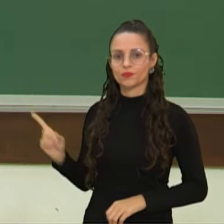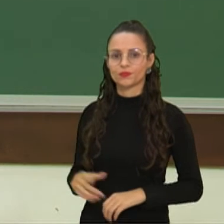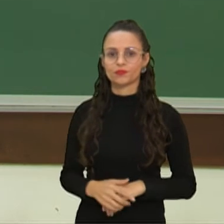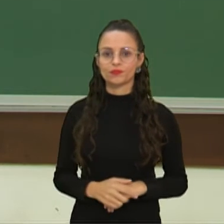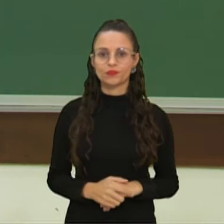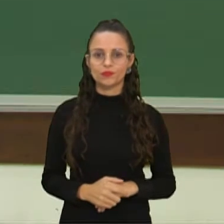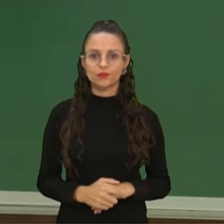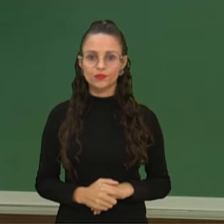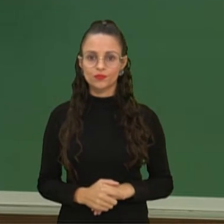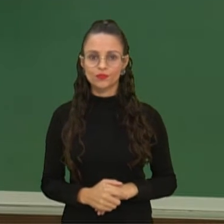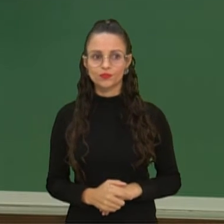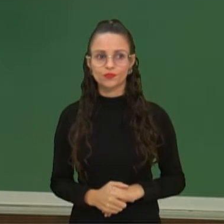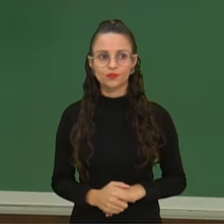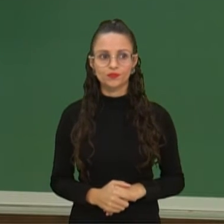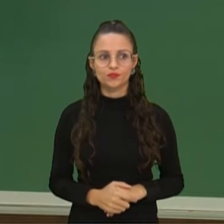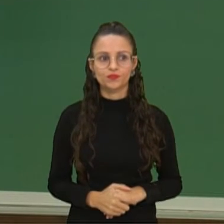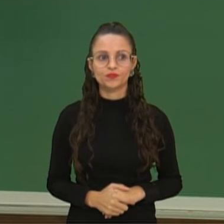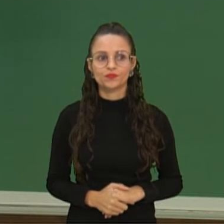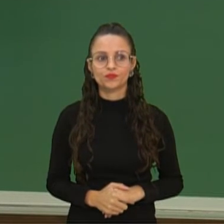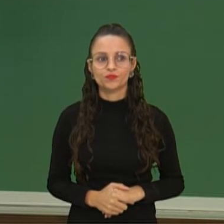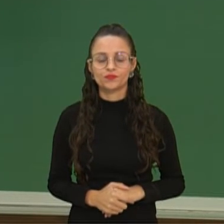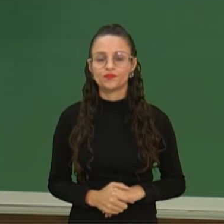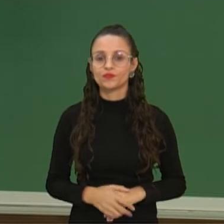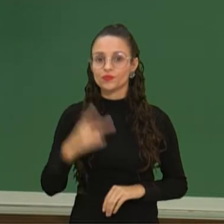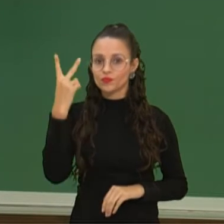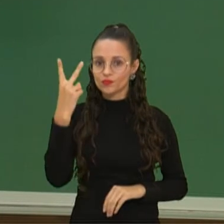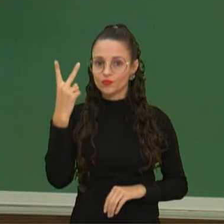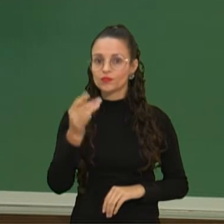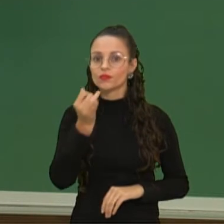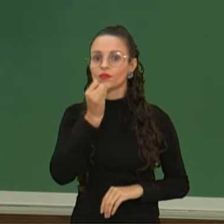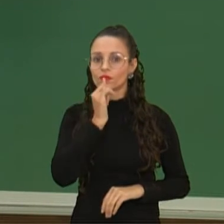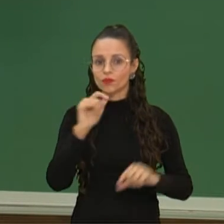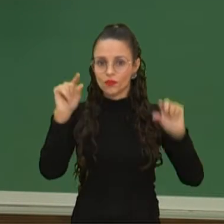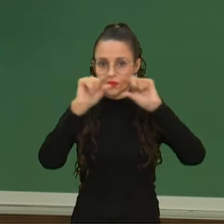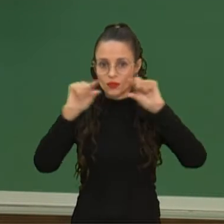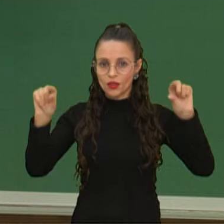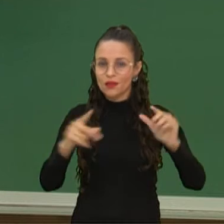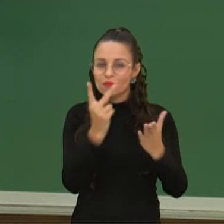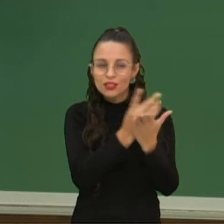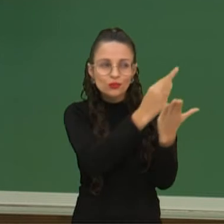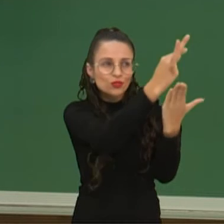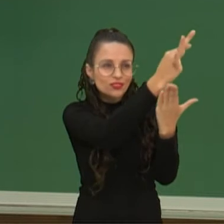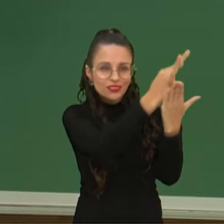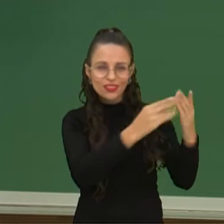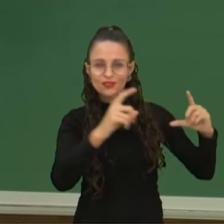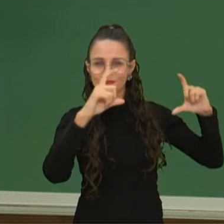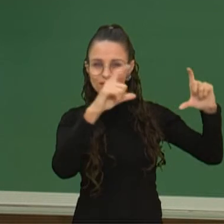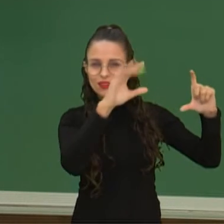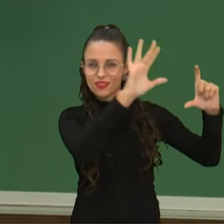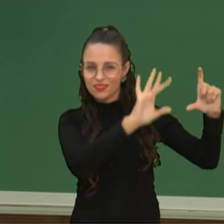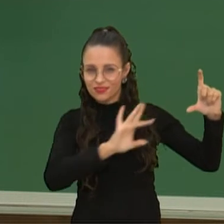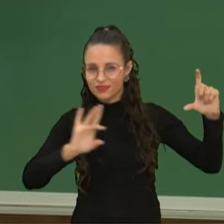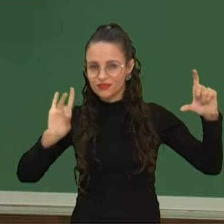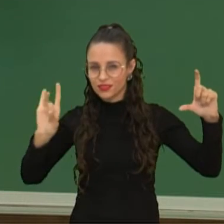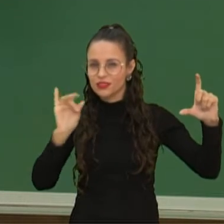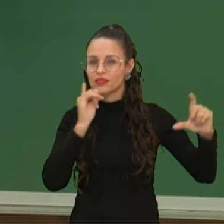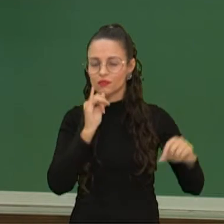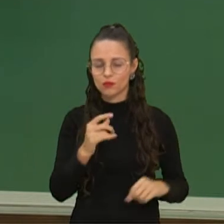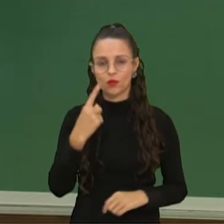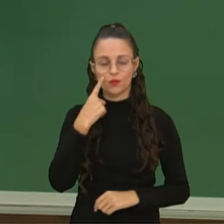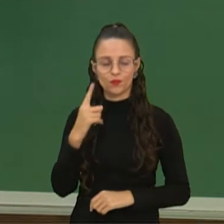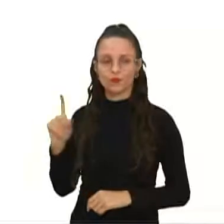ó. Eu peguei também dois exemplos que eu tirei do texto. O primeiro exemplo diz assim,